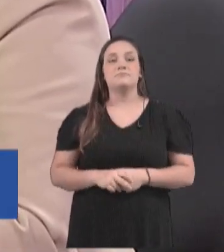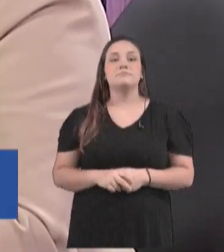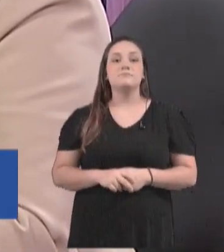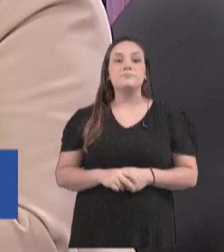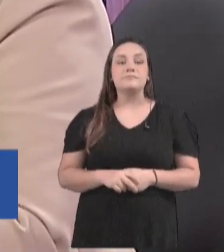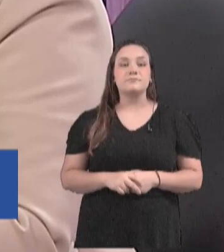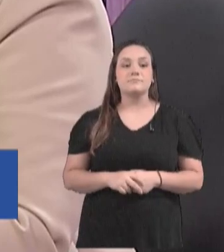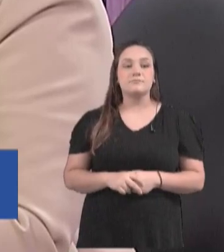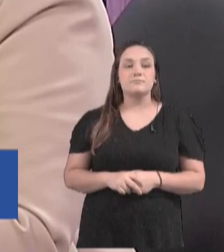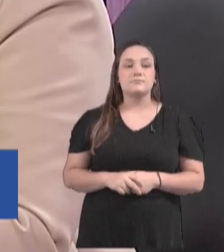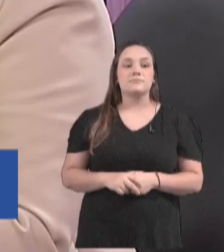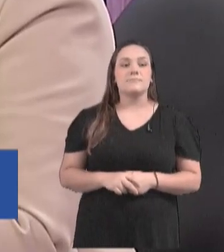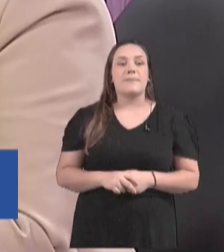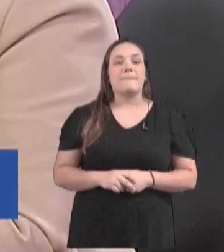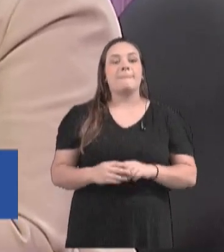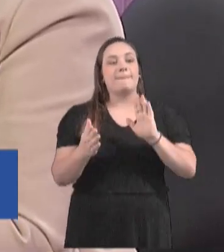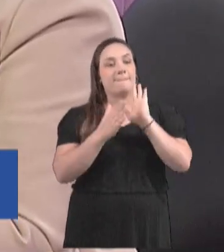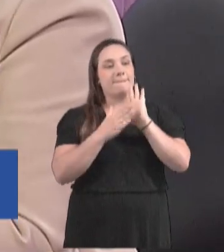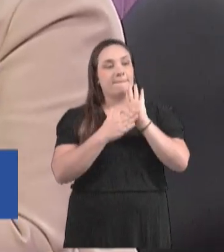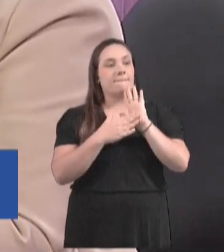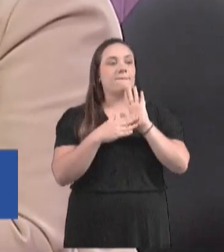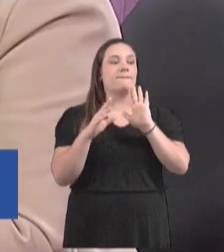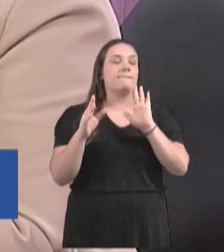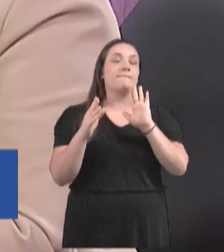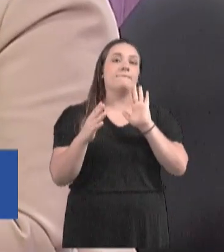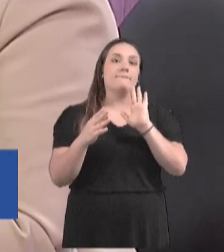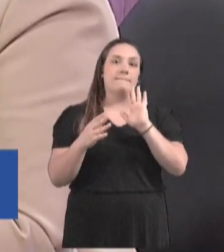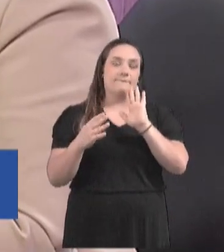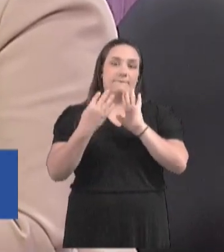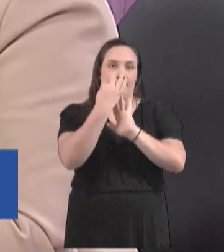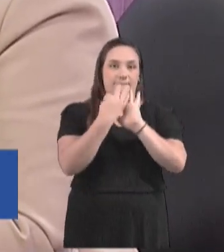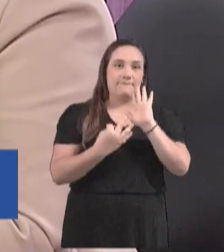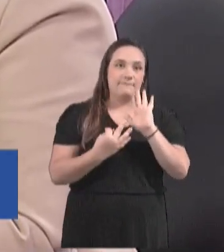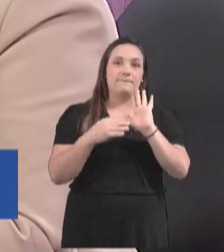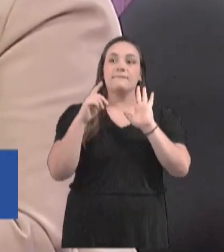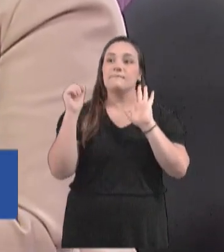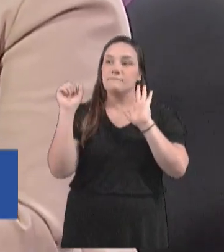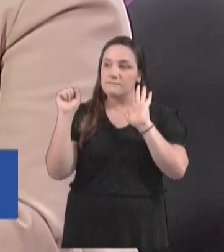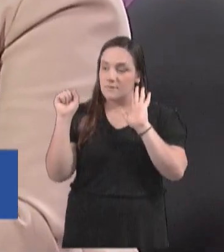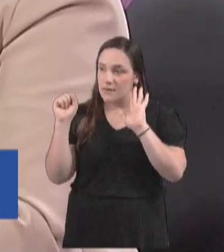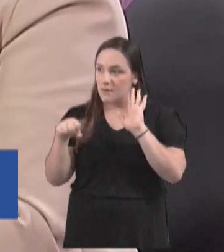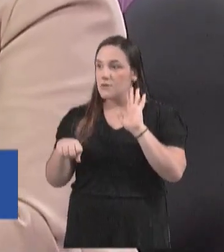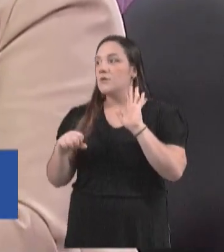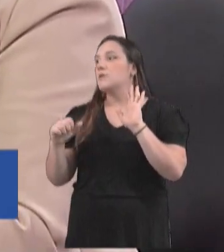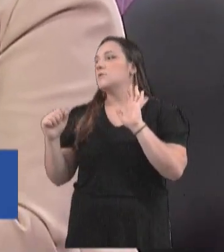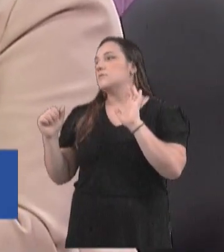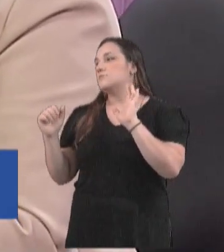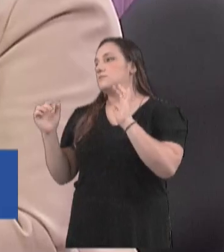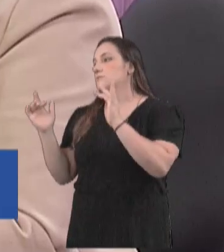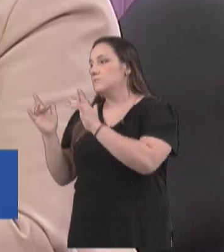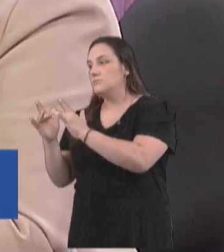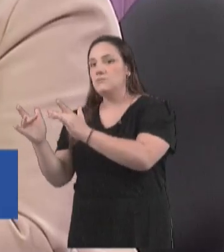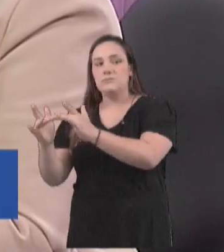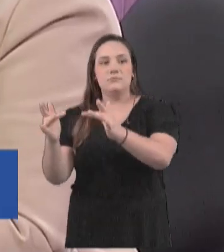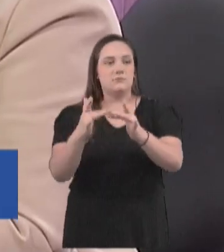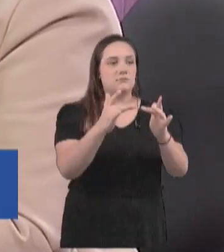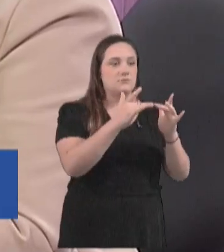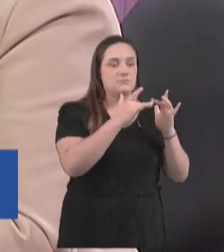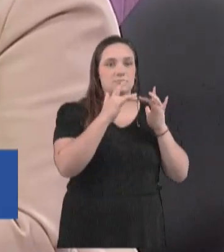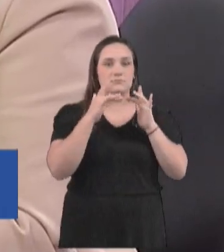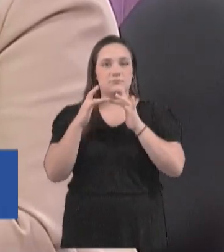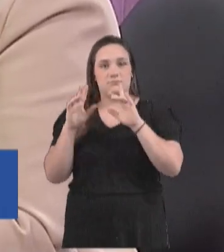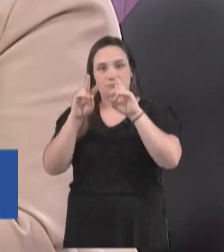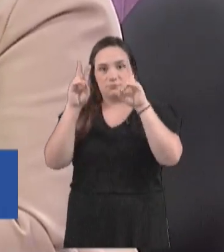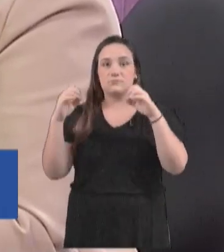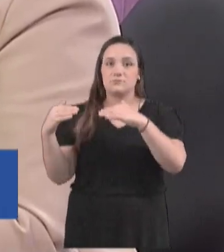proposição dos temas é feita sempre de forma conjunta entre os participantes da frente e especialmente pelo grupo de trabalho,